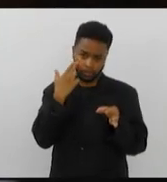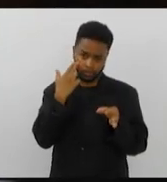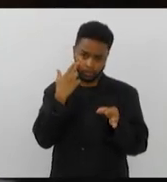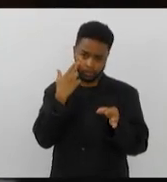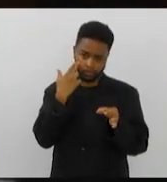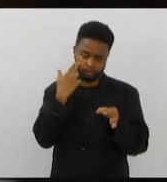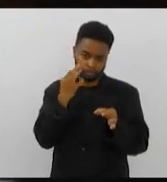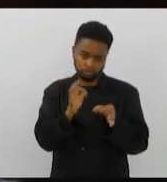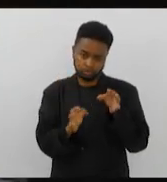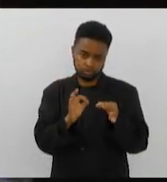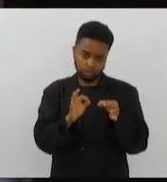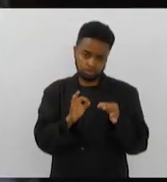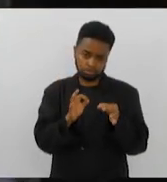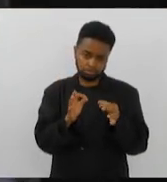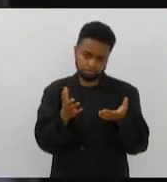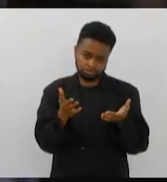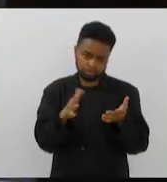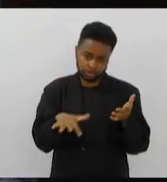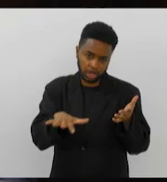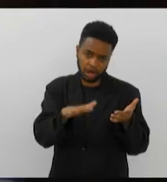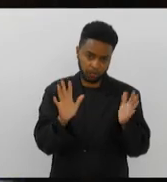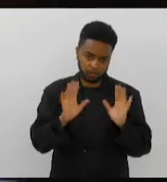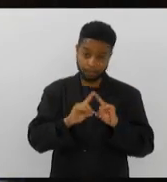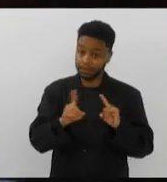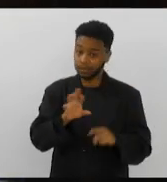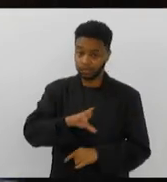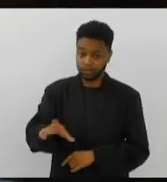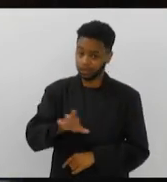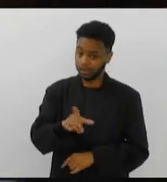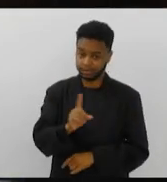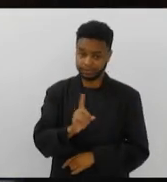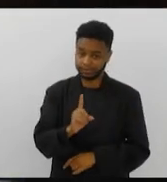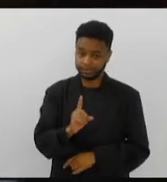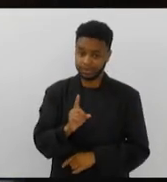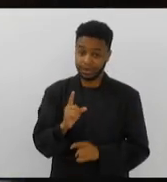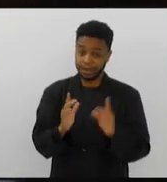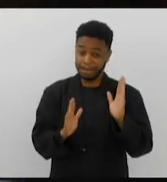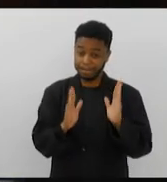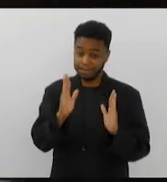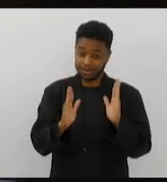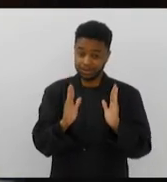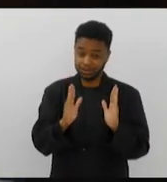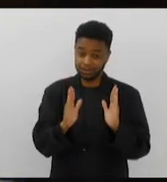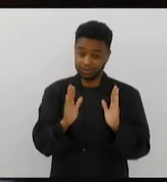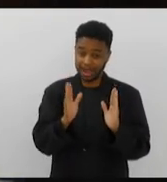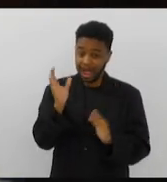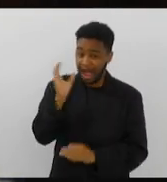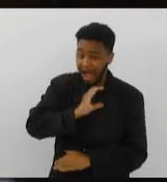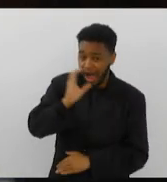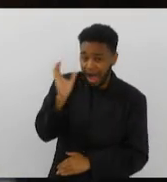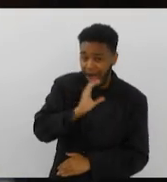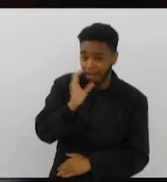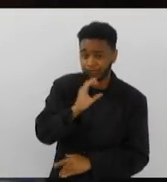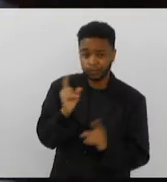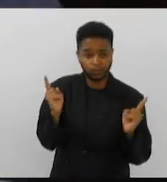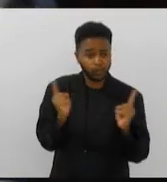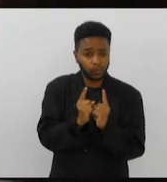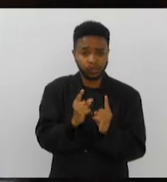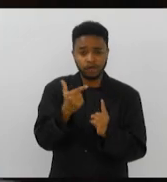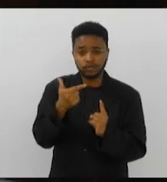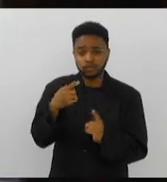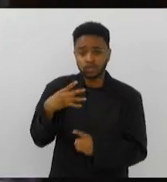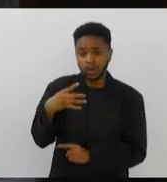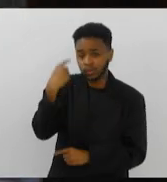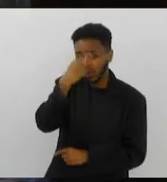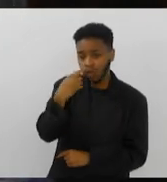justiça ordinária com a justiça sei lá o quê mas não os prazos são muito exíguos são muito rápidos são muito curtos 24